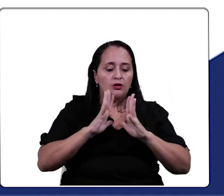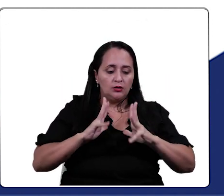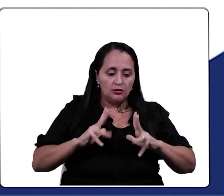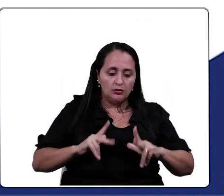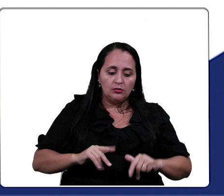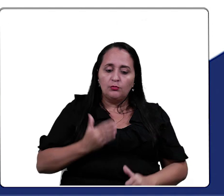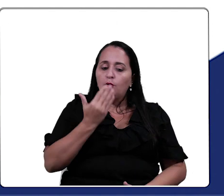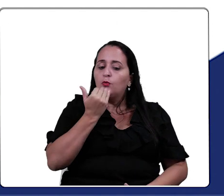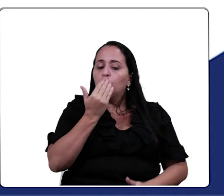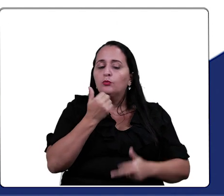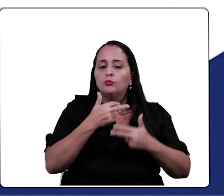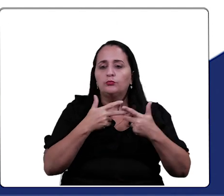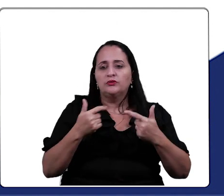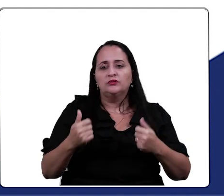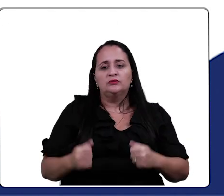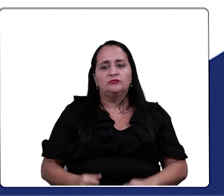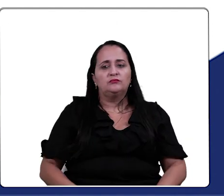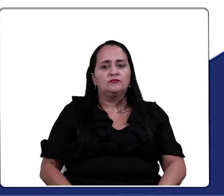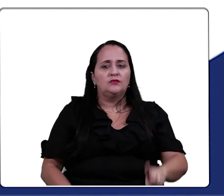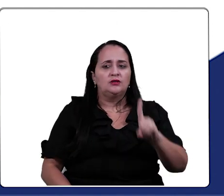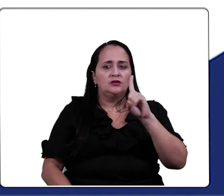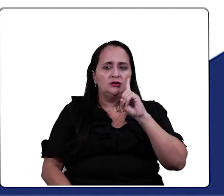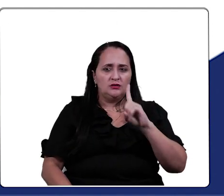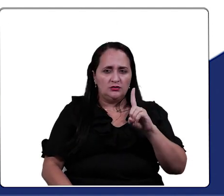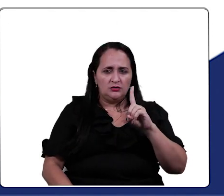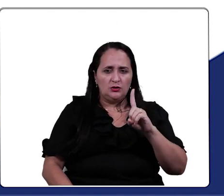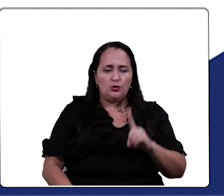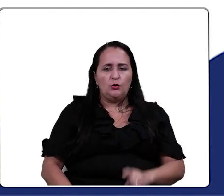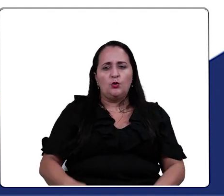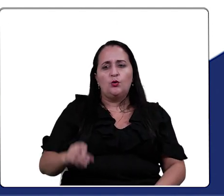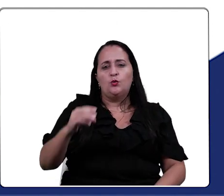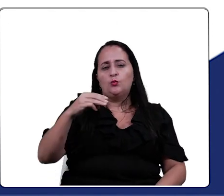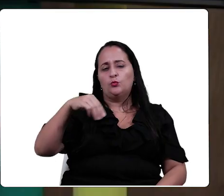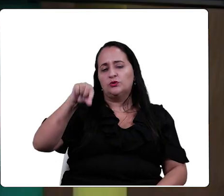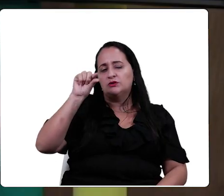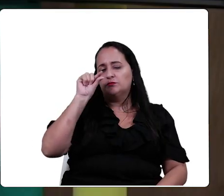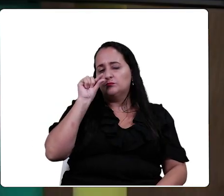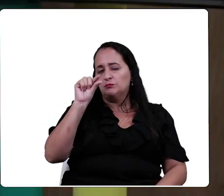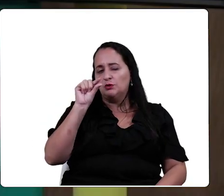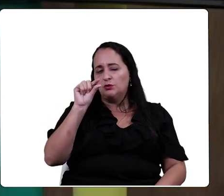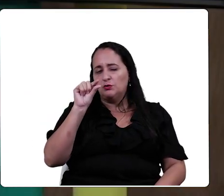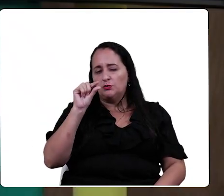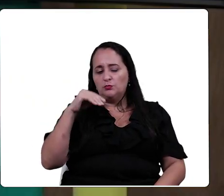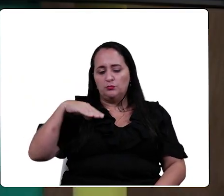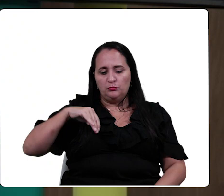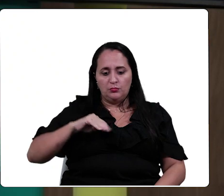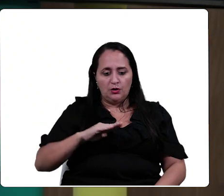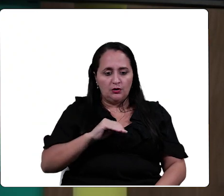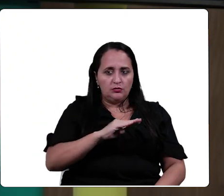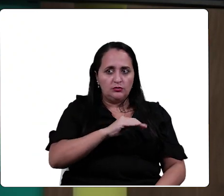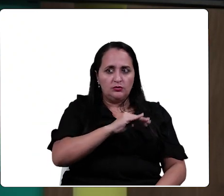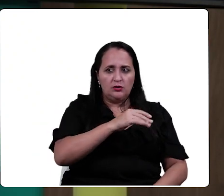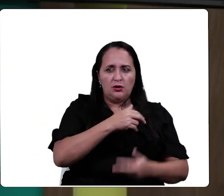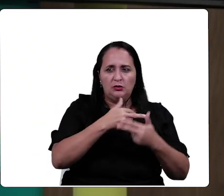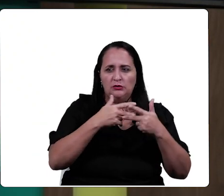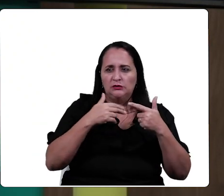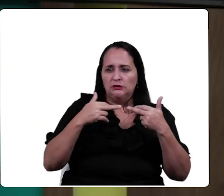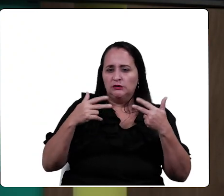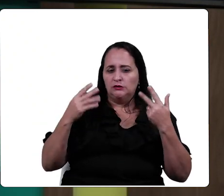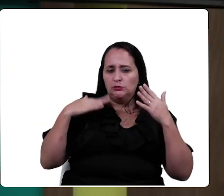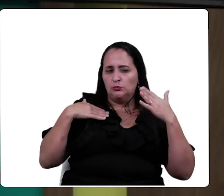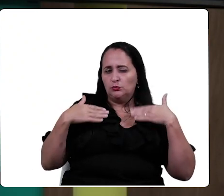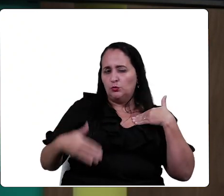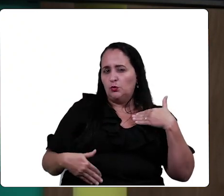letra D, os micro-organismos nocivos ao corpo. Puxa, Pro, estou em